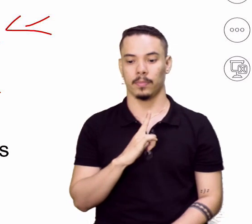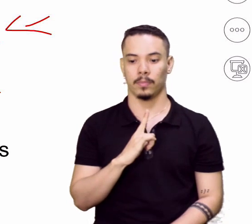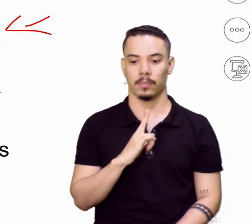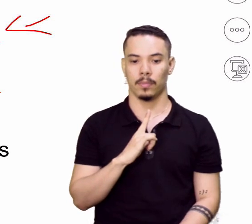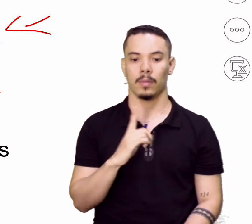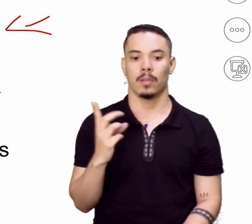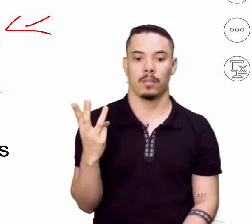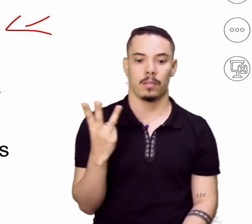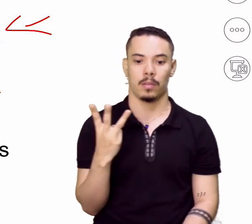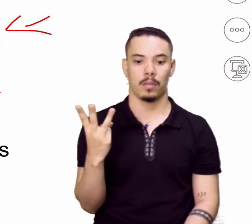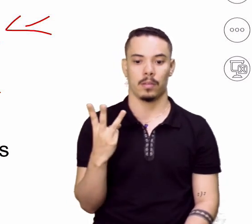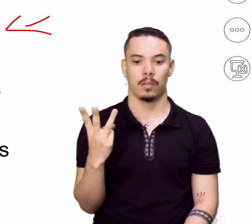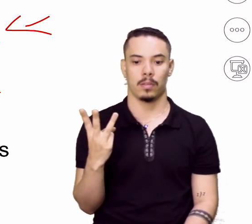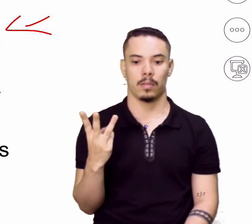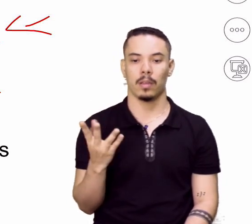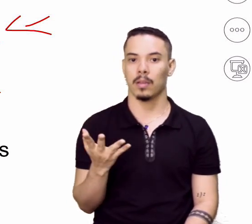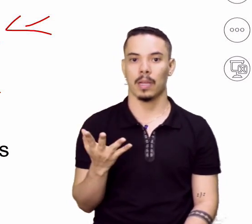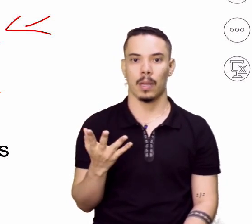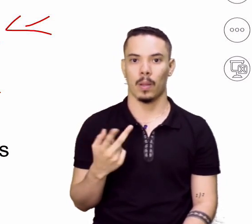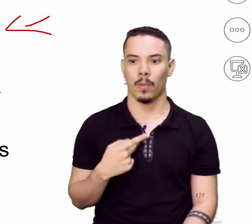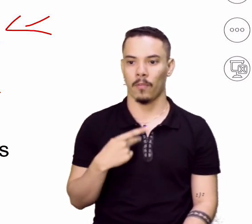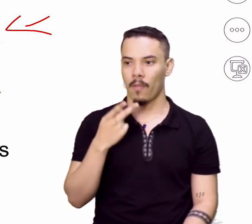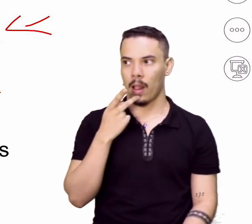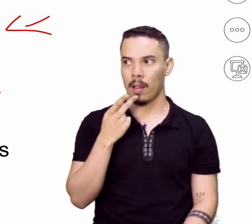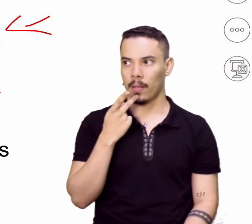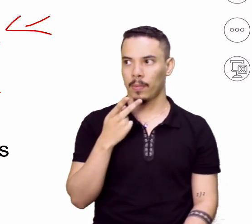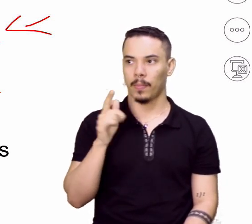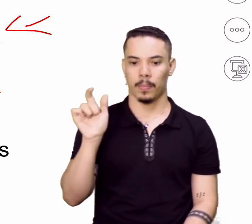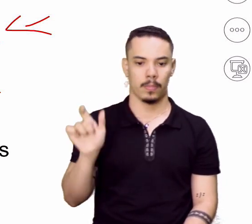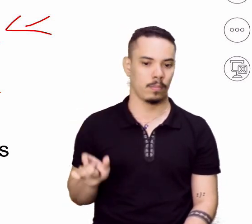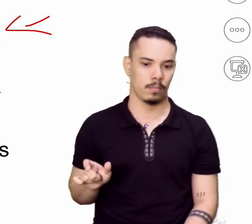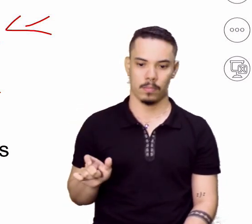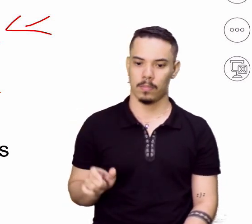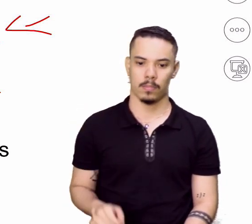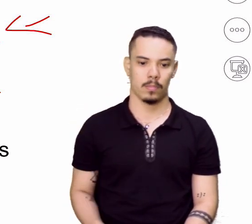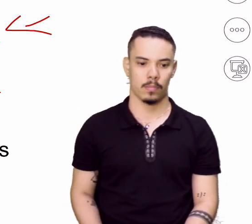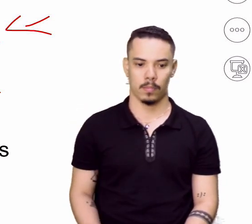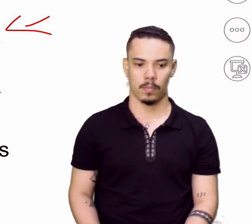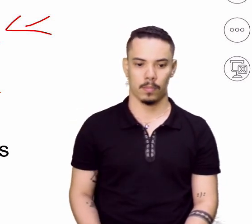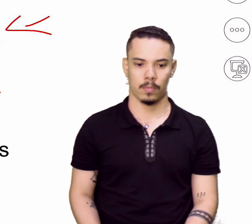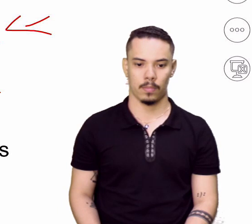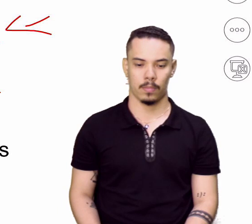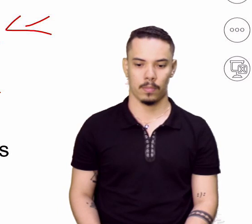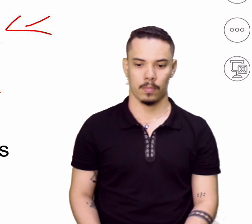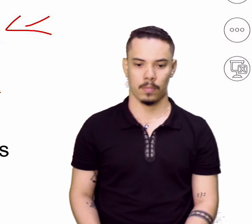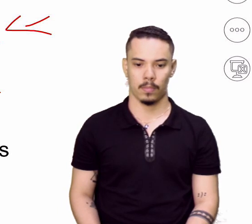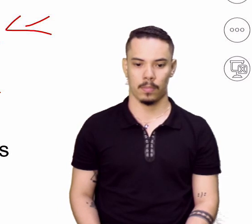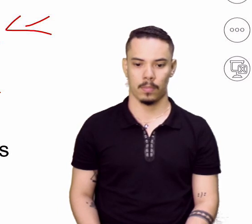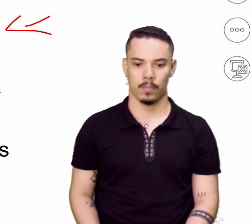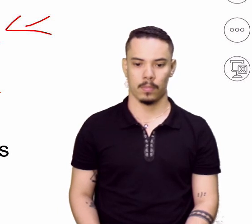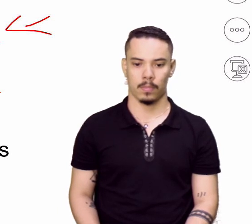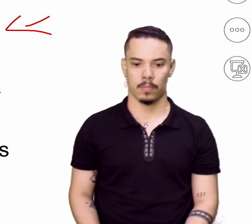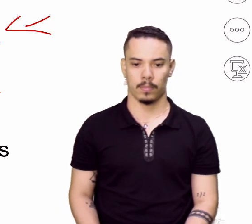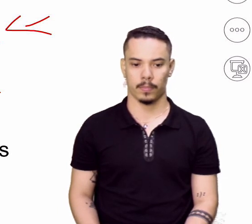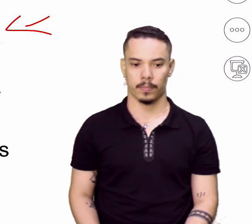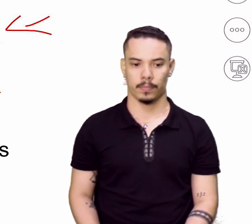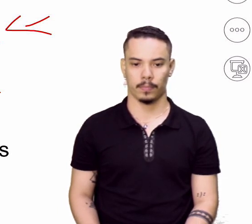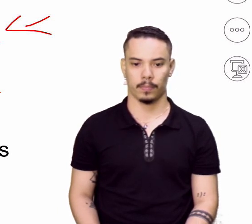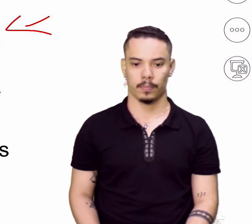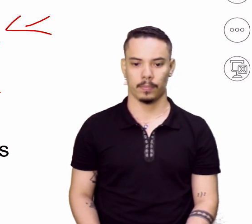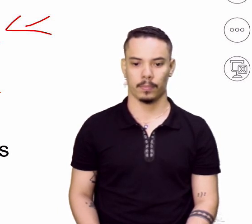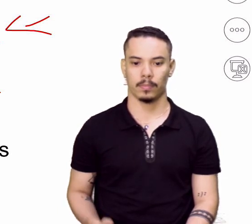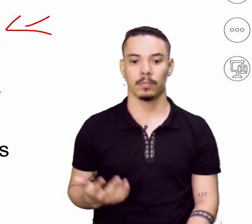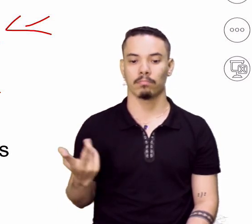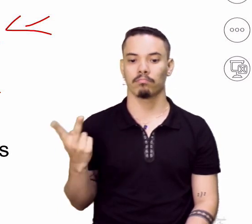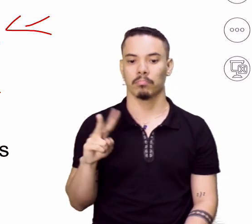e which. Não estamos falando de pessoas aqui, não estamos falando de pessoas. Então aí você